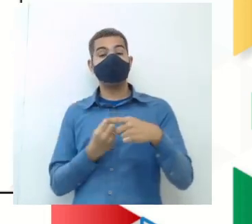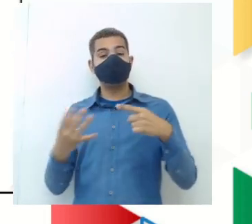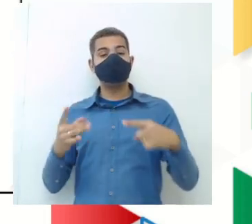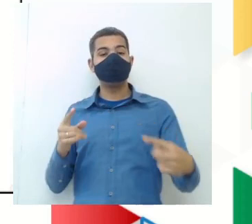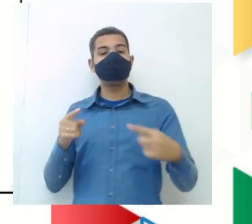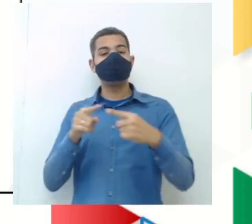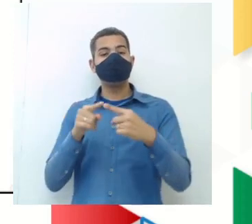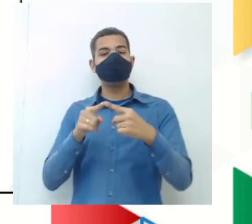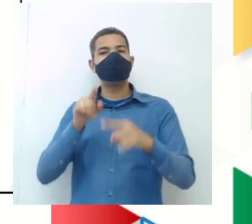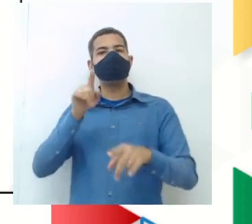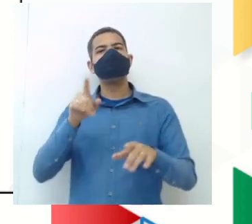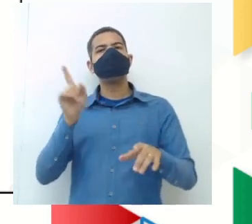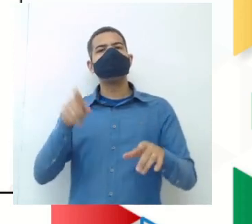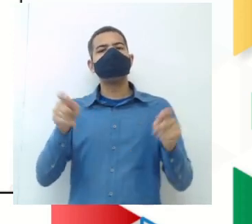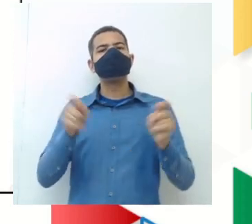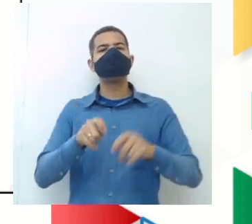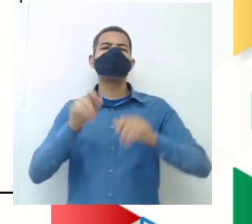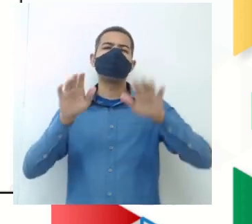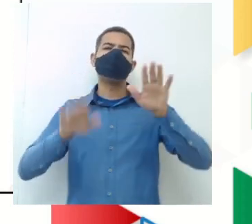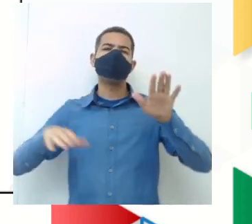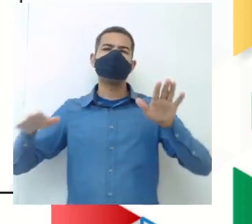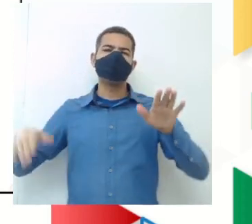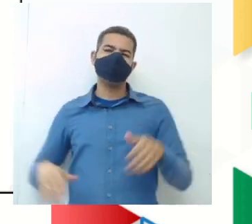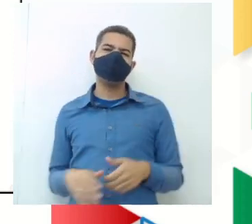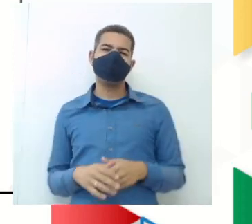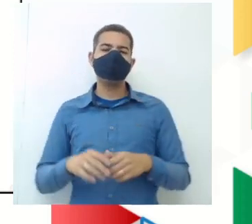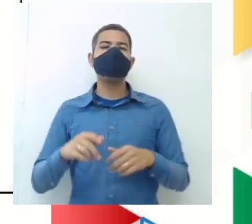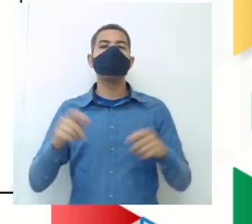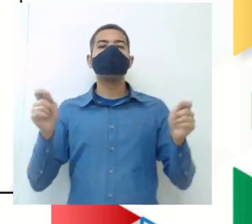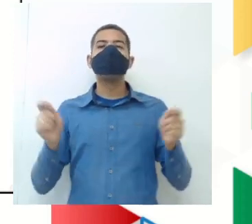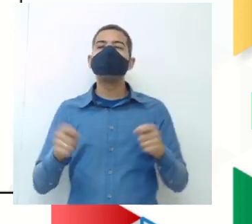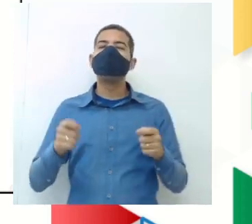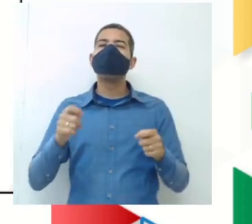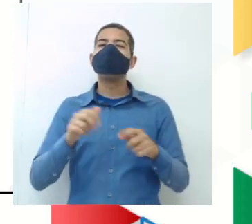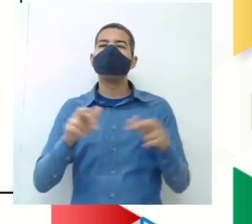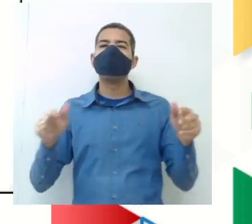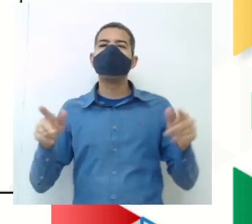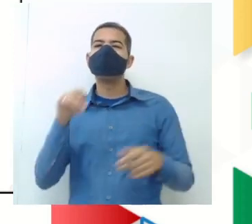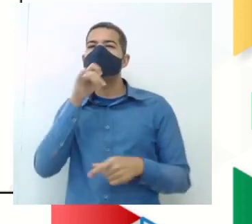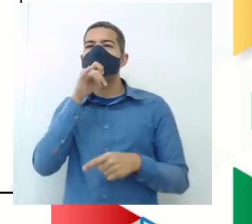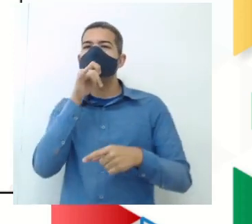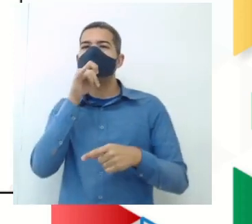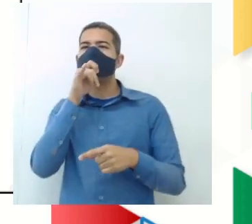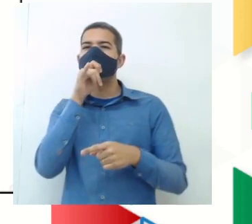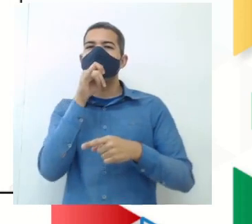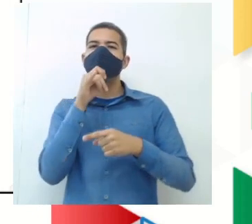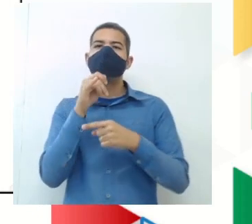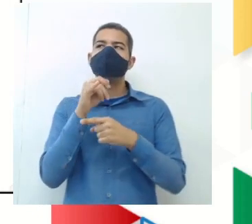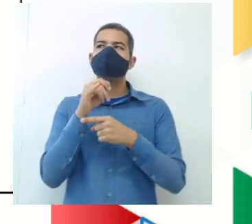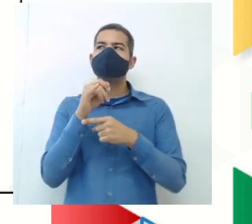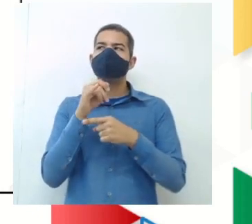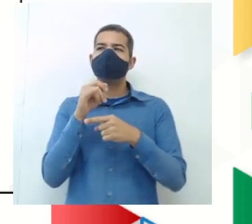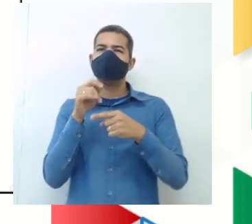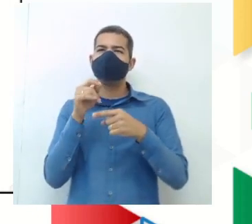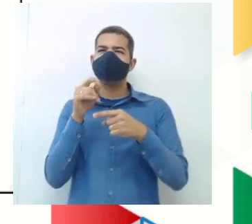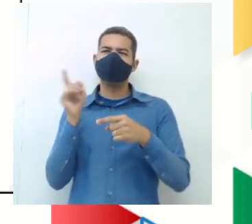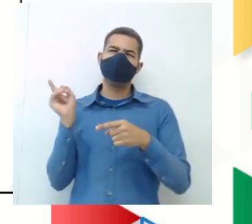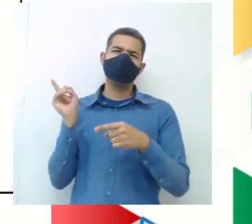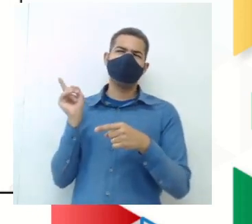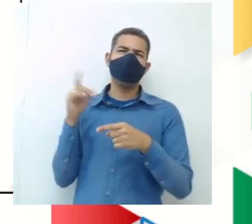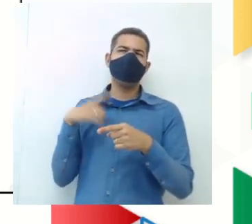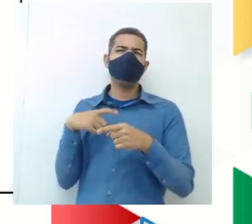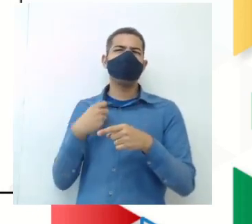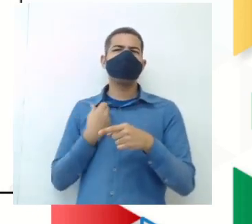de probabilidade. No sentido de probabilidade, o numerador, ele vai ter, nesse caso aí,